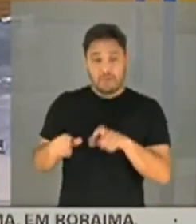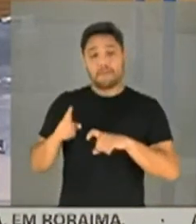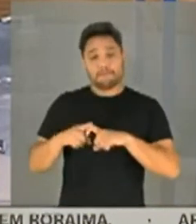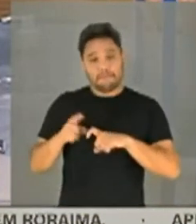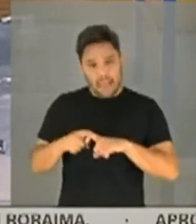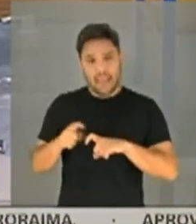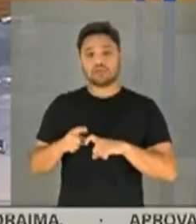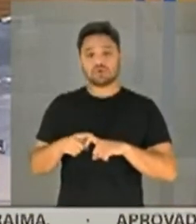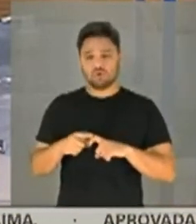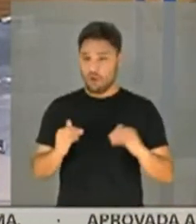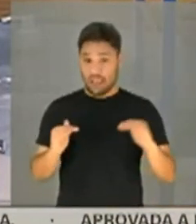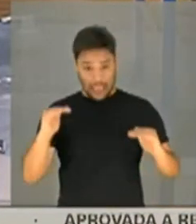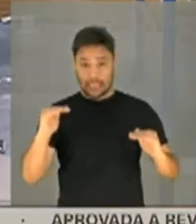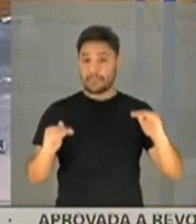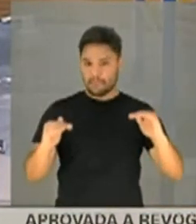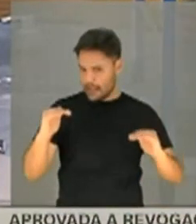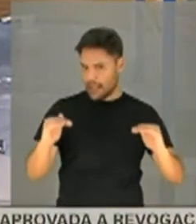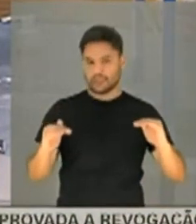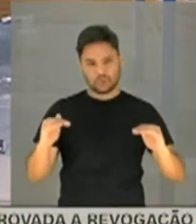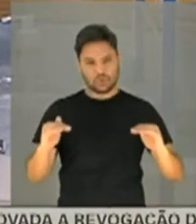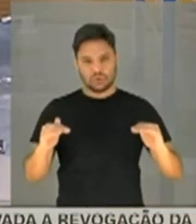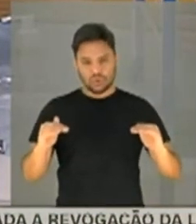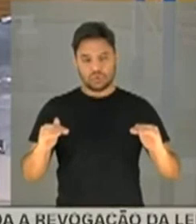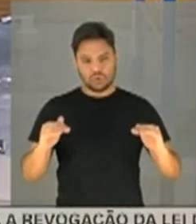renomados, equilibrado, foi equilibrado o debate,